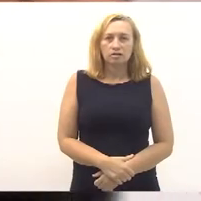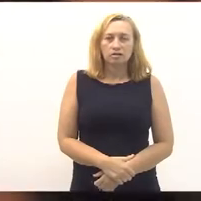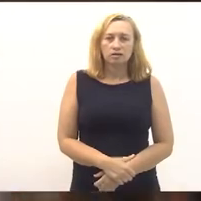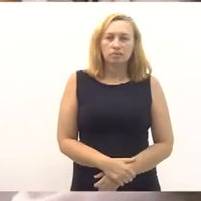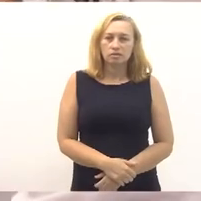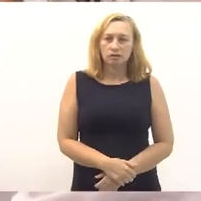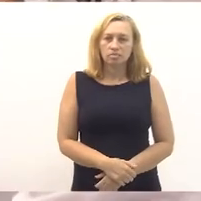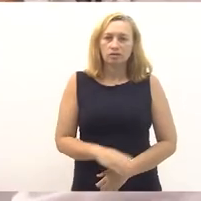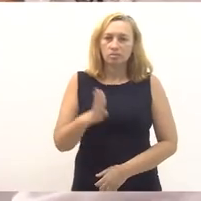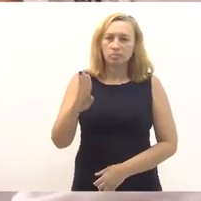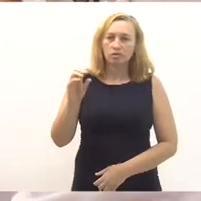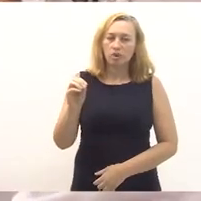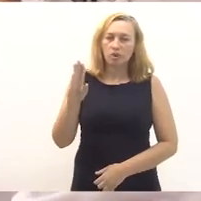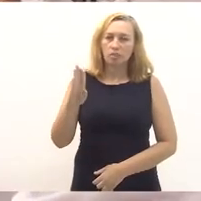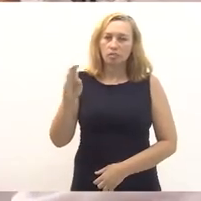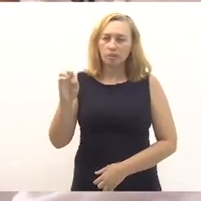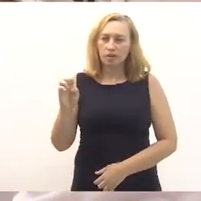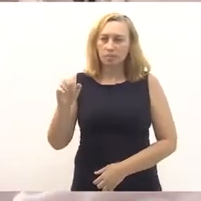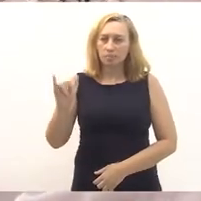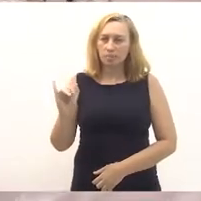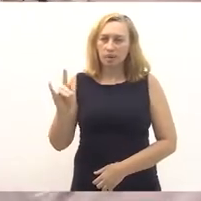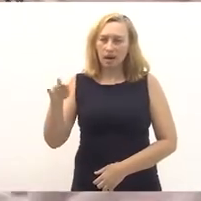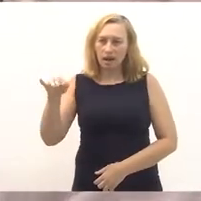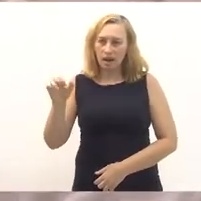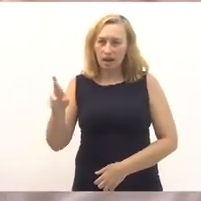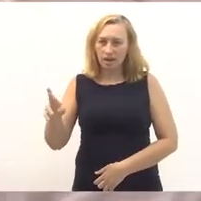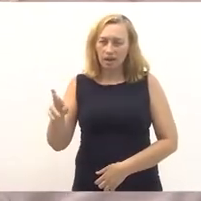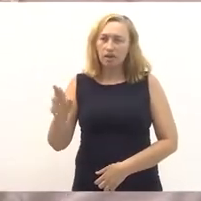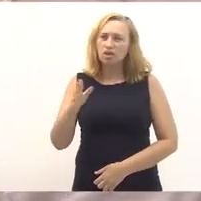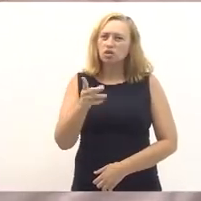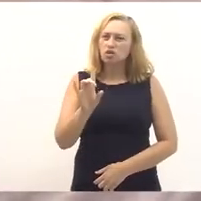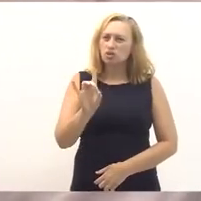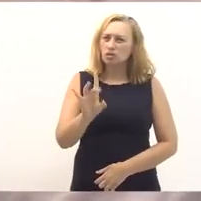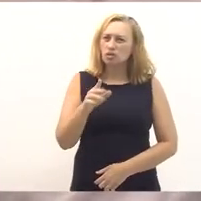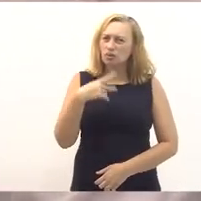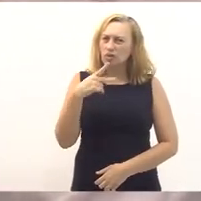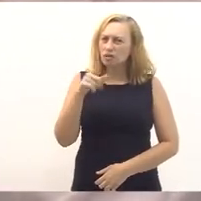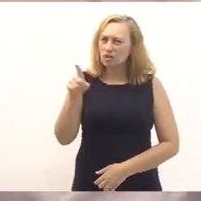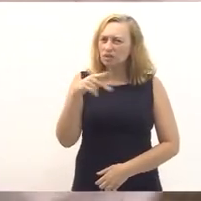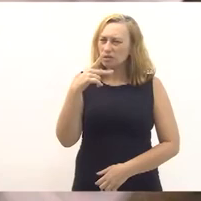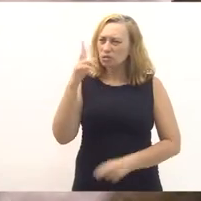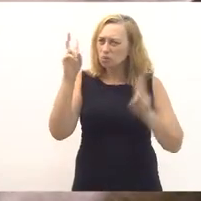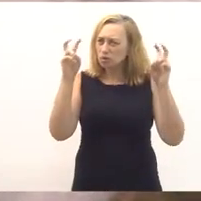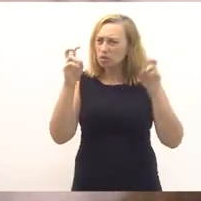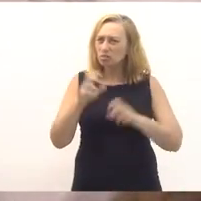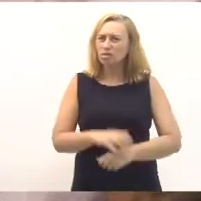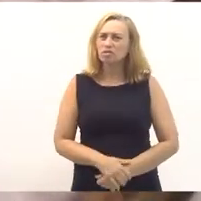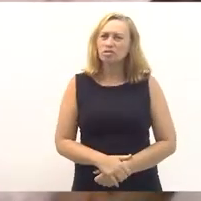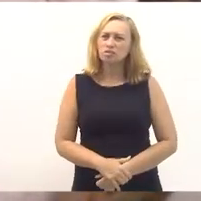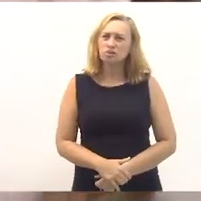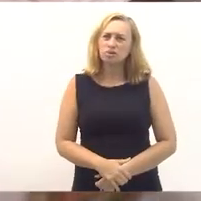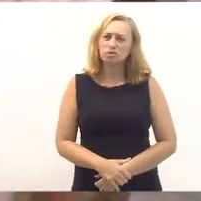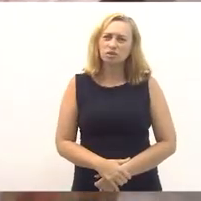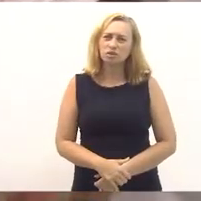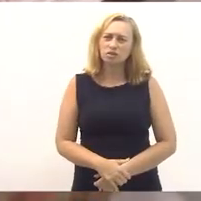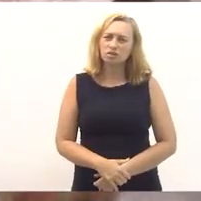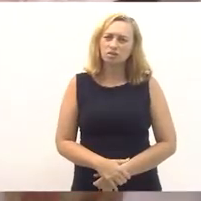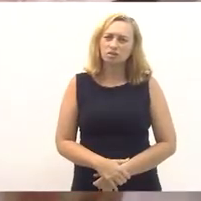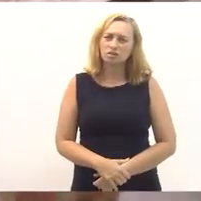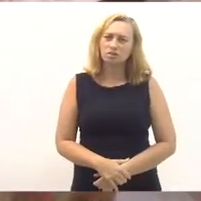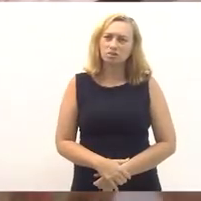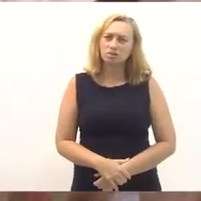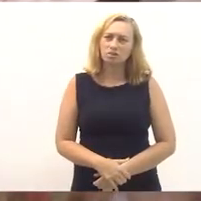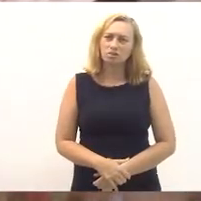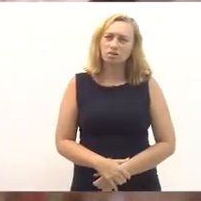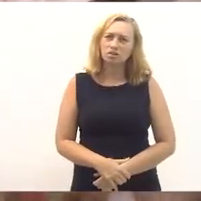Marley sempre tá bom Canaã Deixa eu só te dizer uma coisa Você levantou um tema que a gente não vai tratar aqui hoje